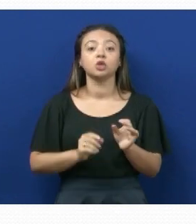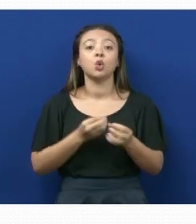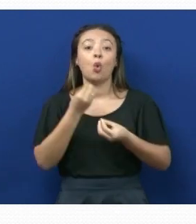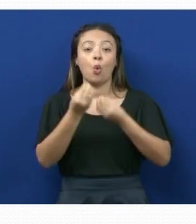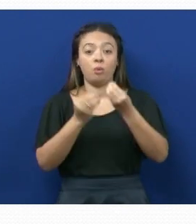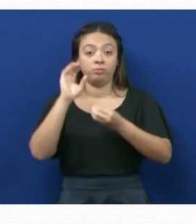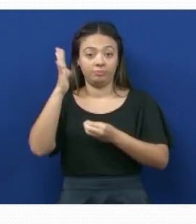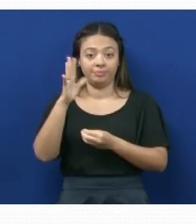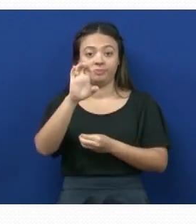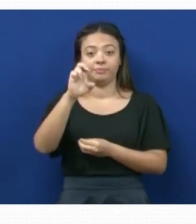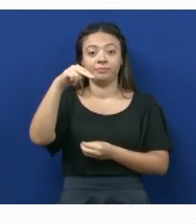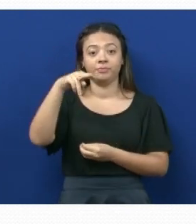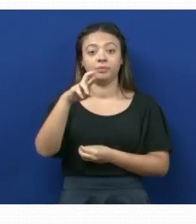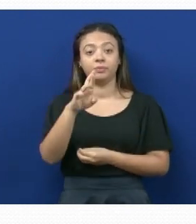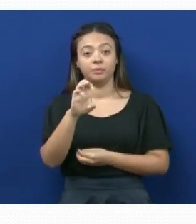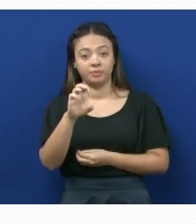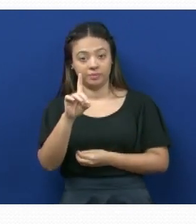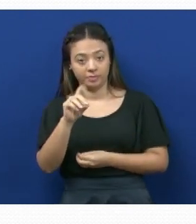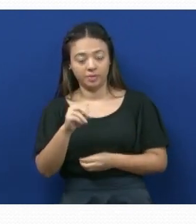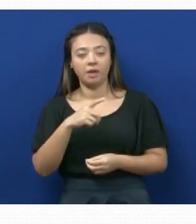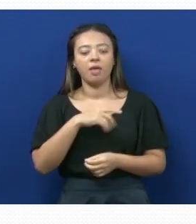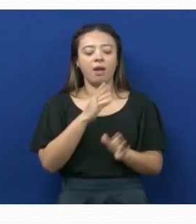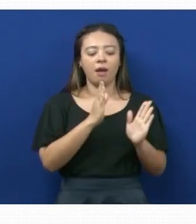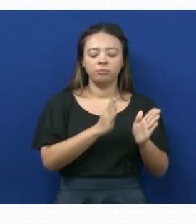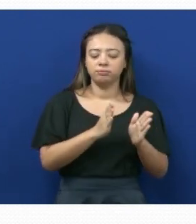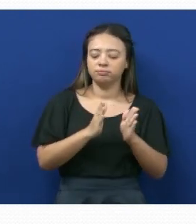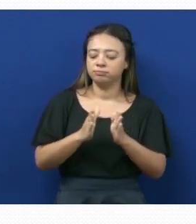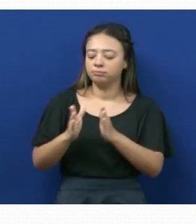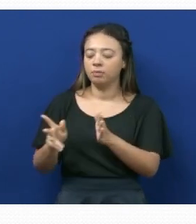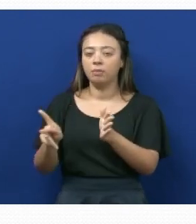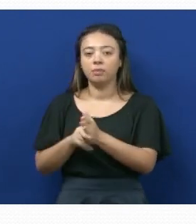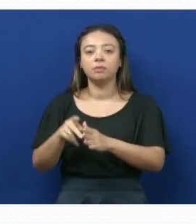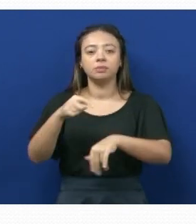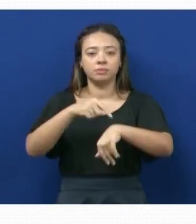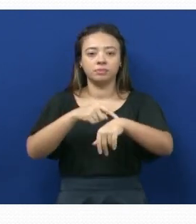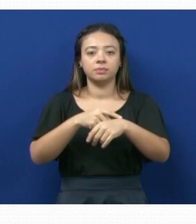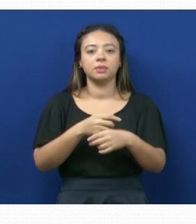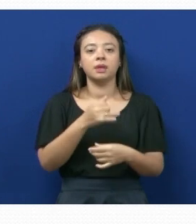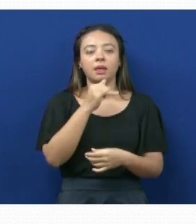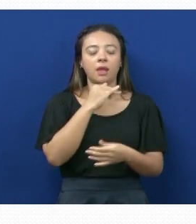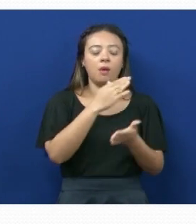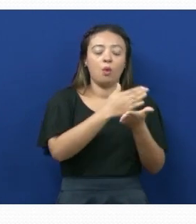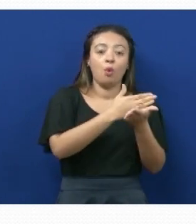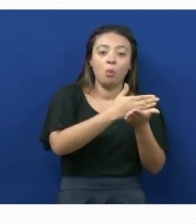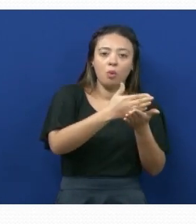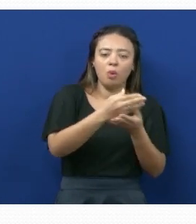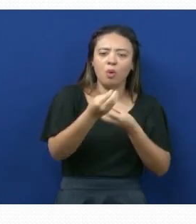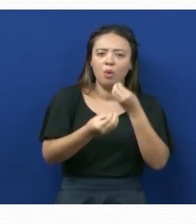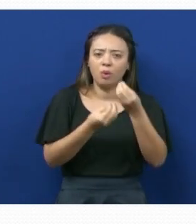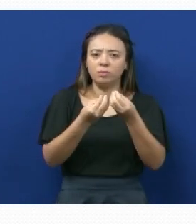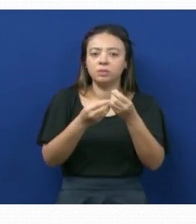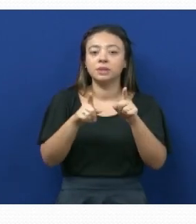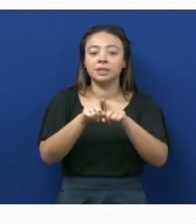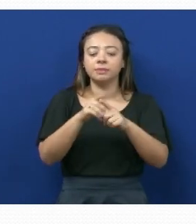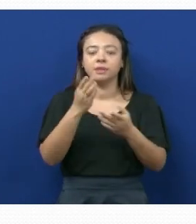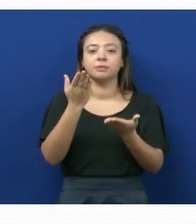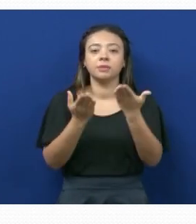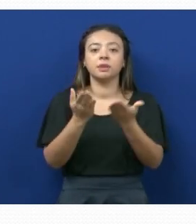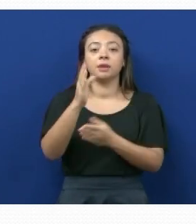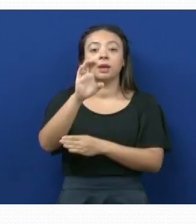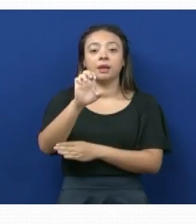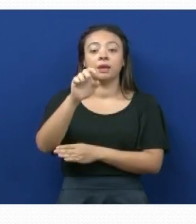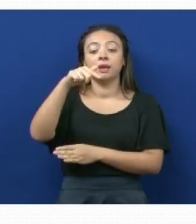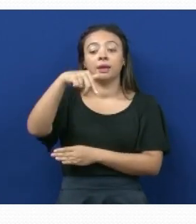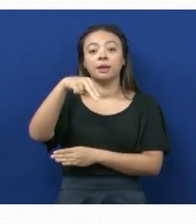temos também os momentos da narrativa, que é a situação inicial ou equilíbrio, chamado também